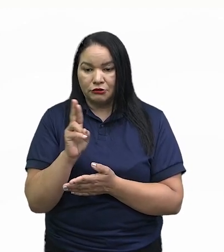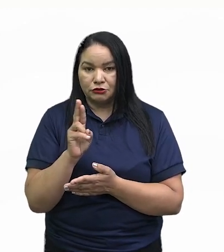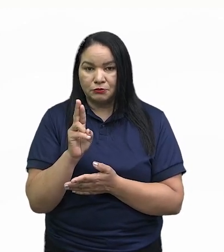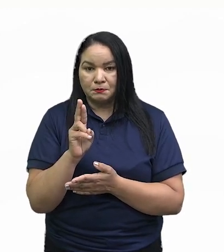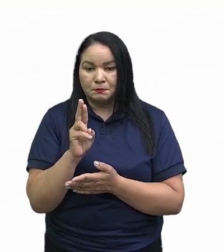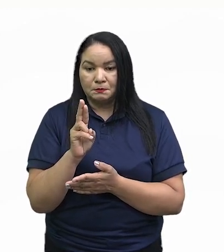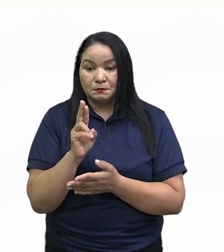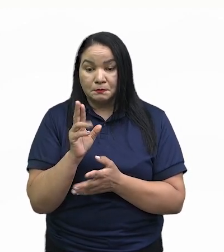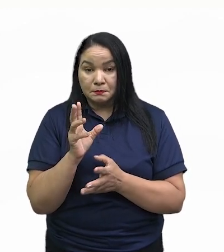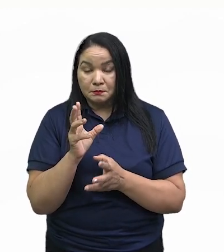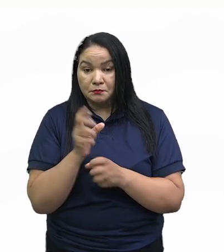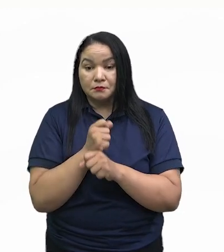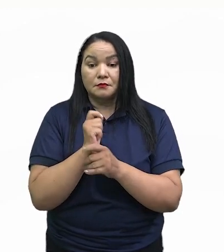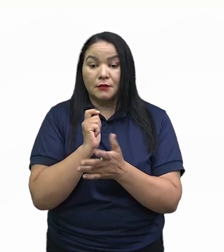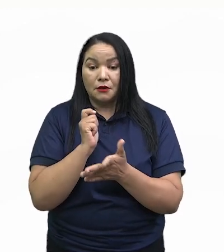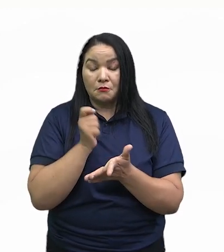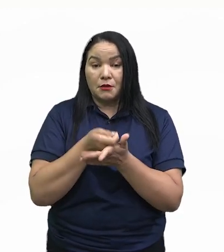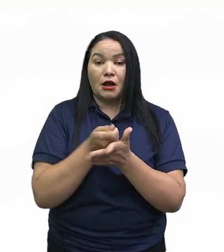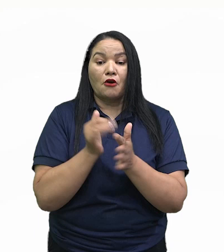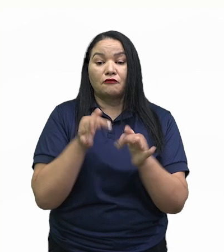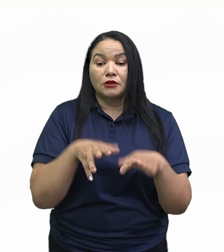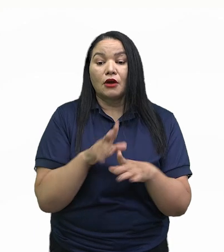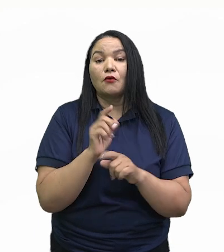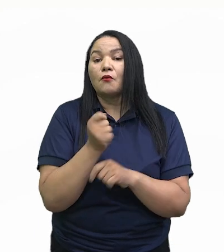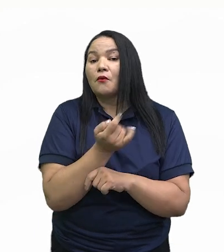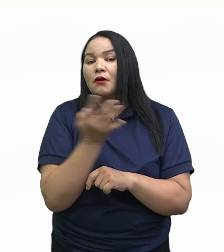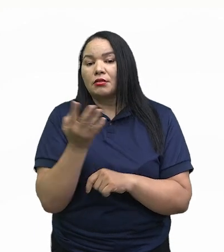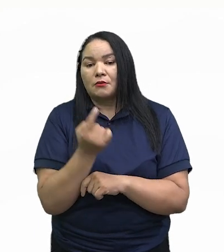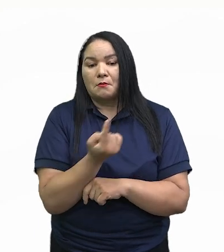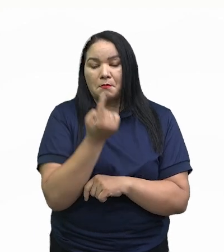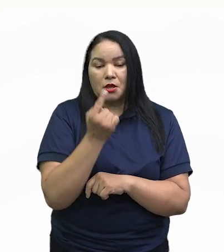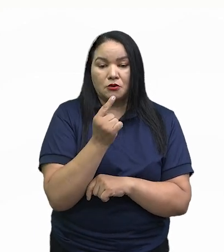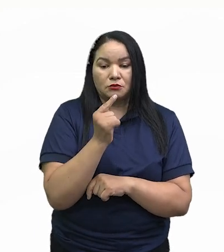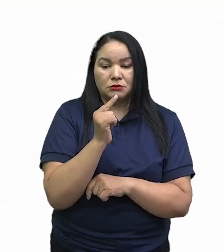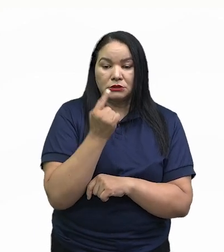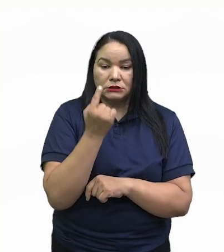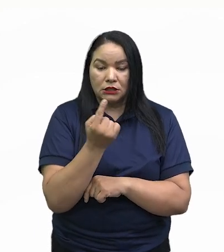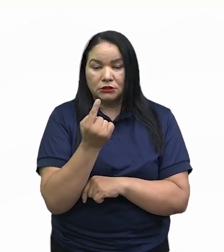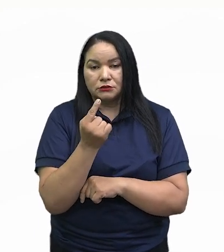R$150. O valor pago ao final vai ser de